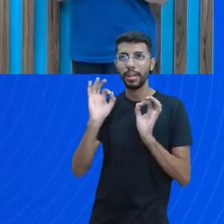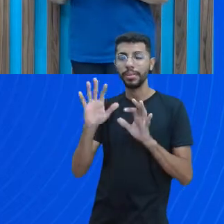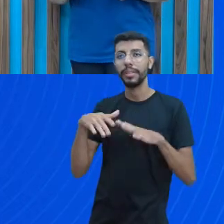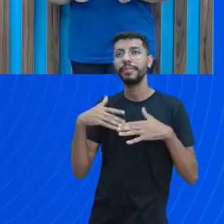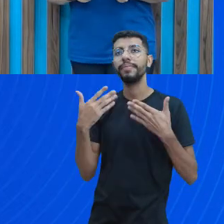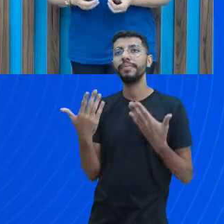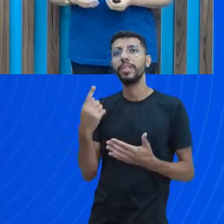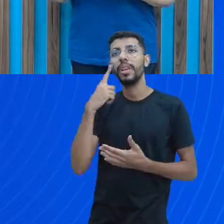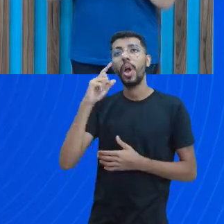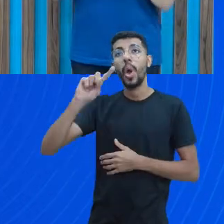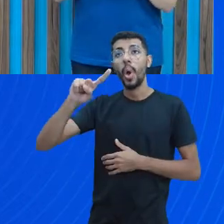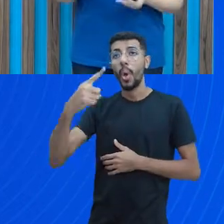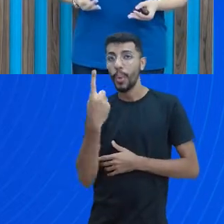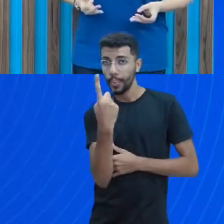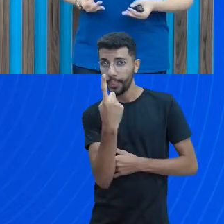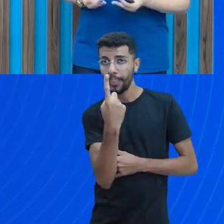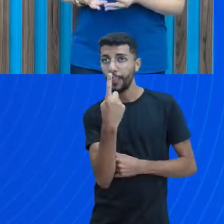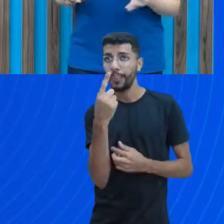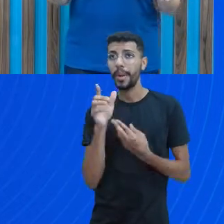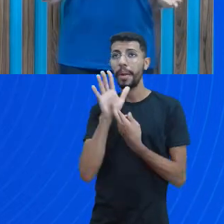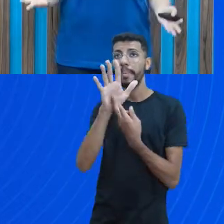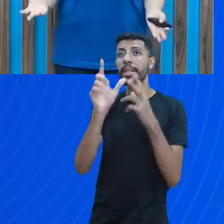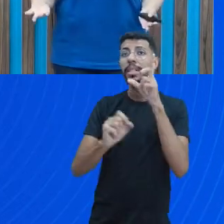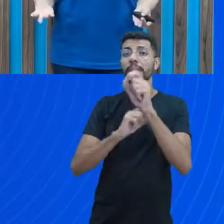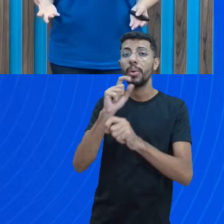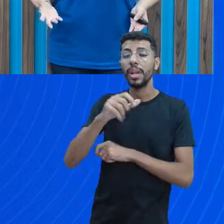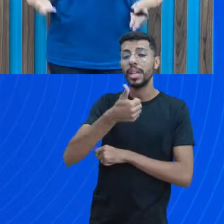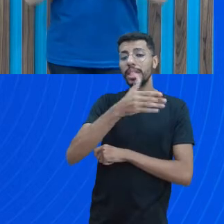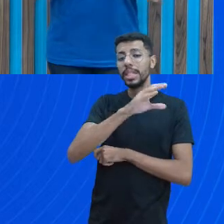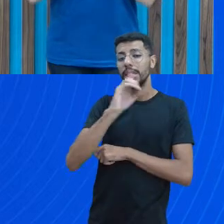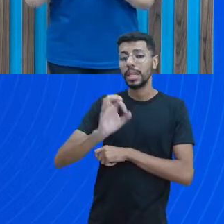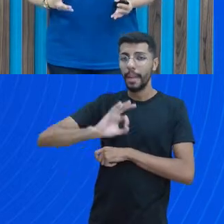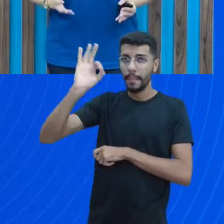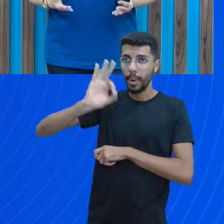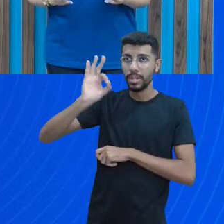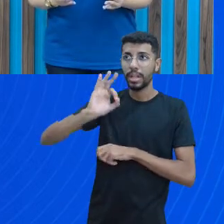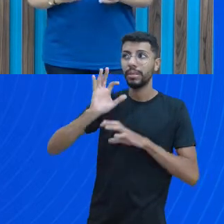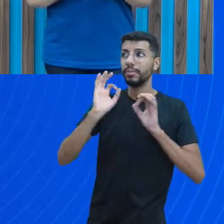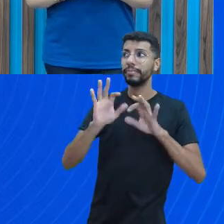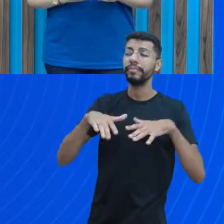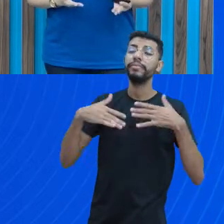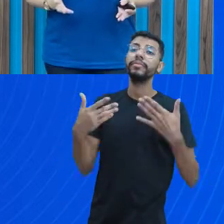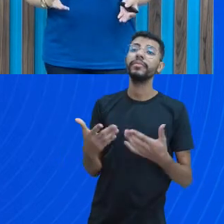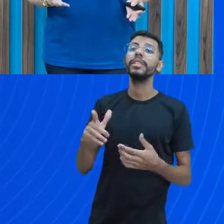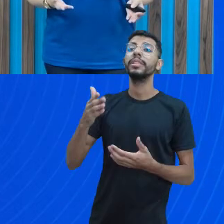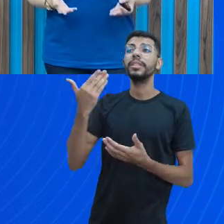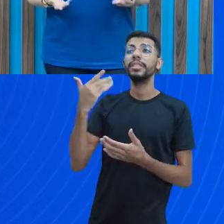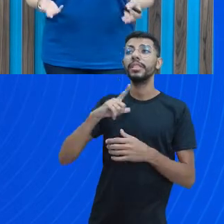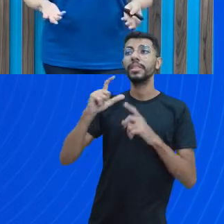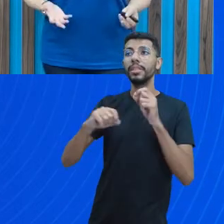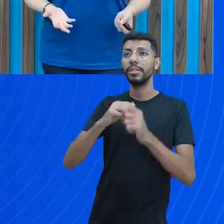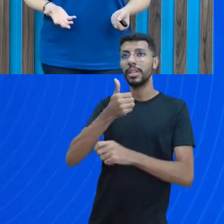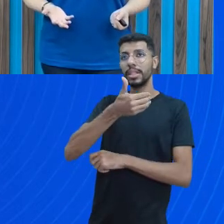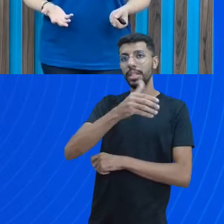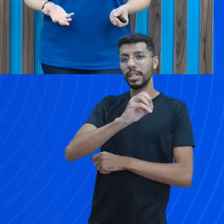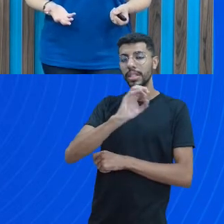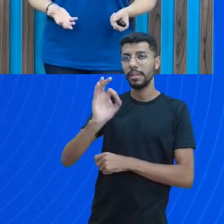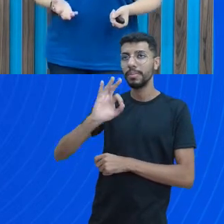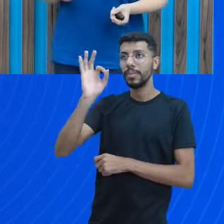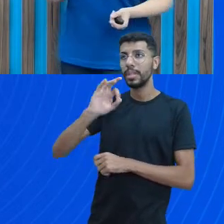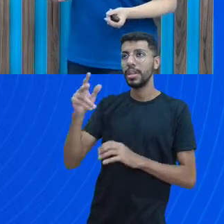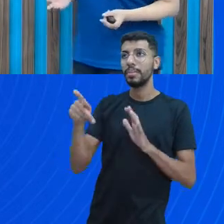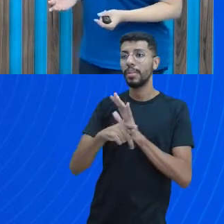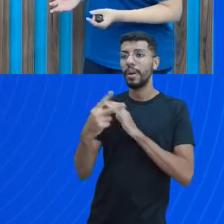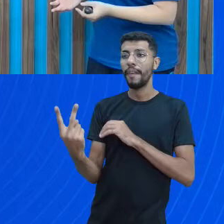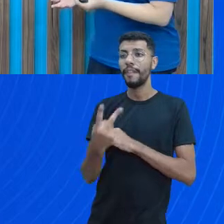O 1 representa o 100%. Então, inicialmente, a gente tinha 100% no valor do nosso tênis, que era os R$100.